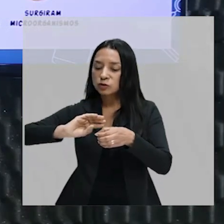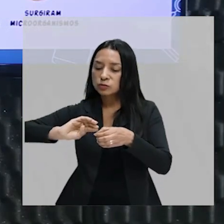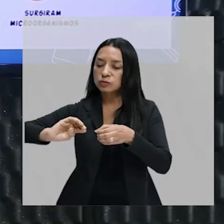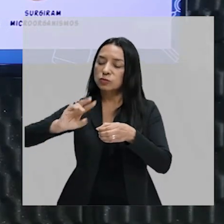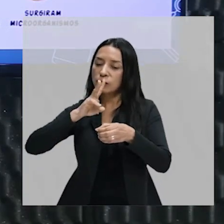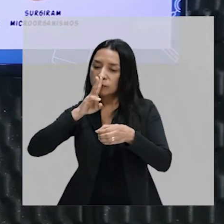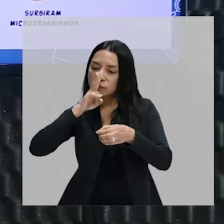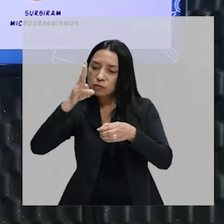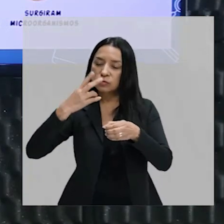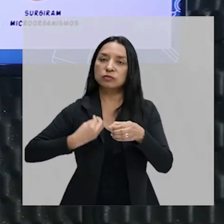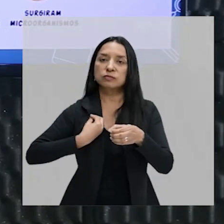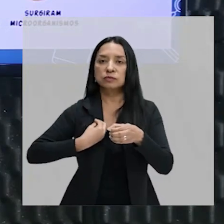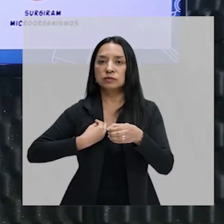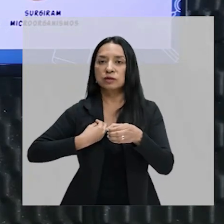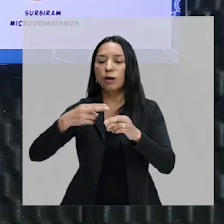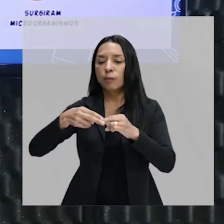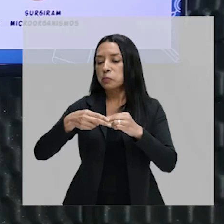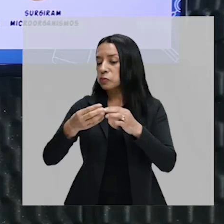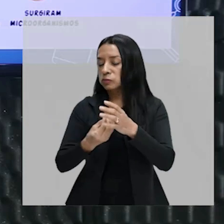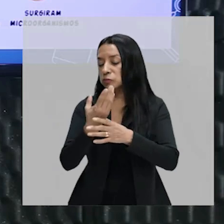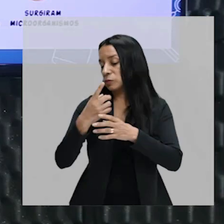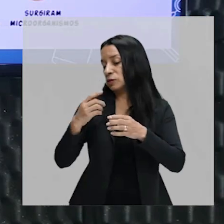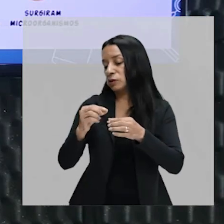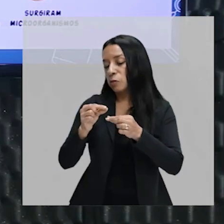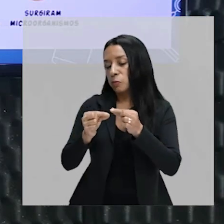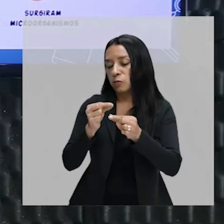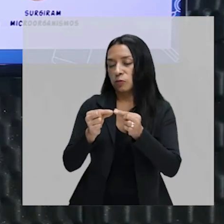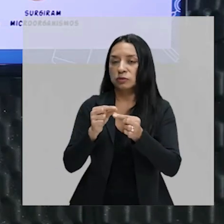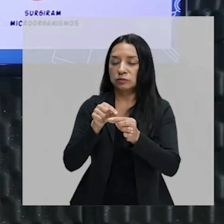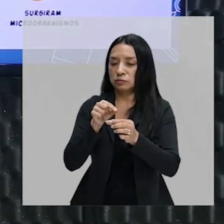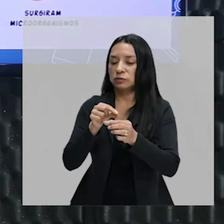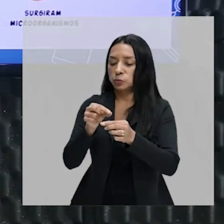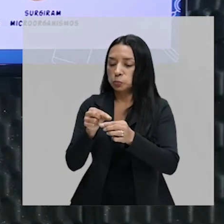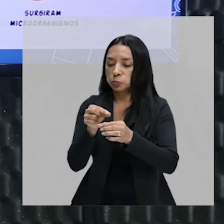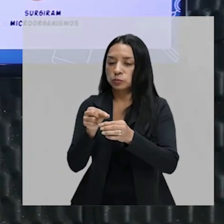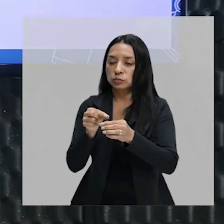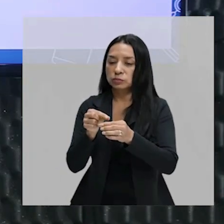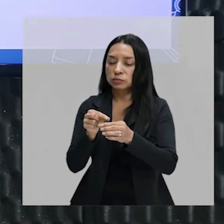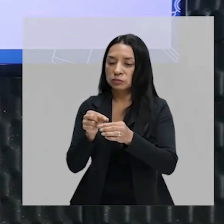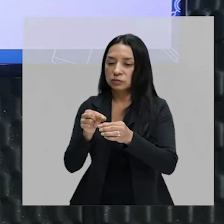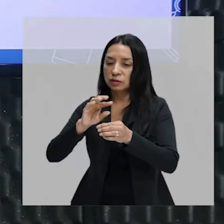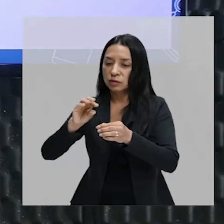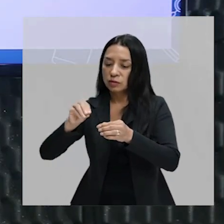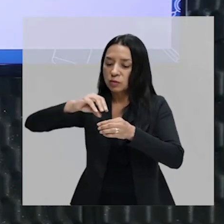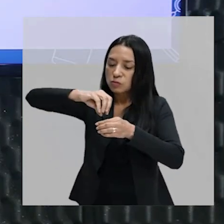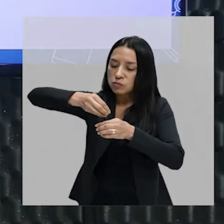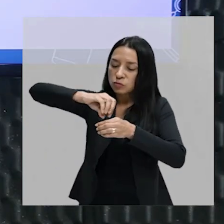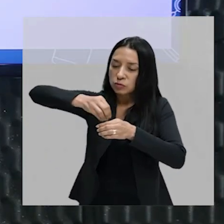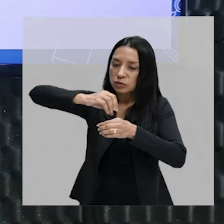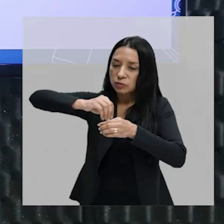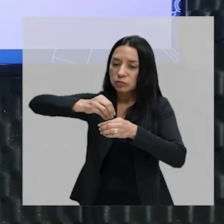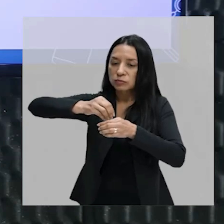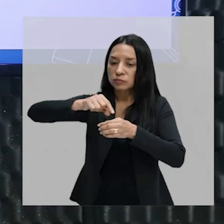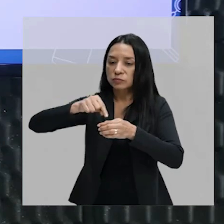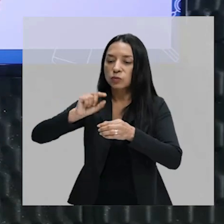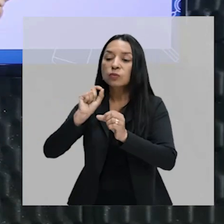a força vital Ora por isso que não nasceu microrganismo aqui tá quando eu coloquei a rolha ali